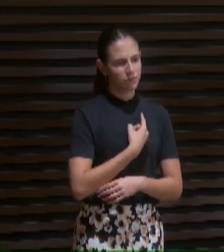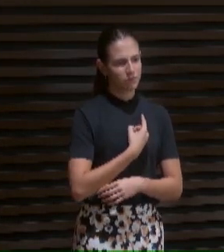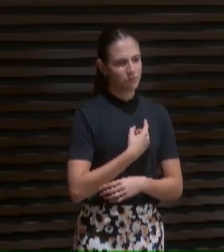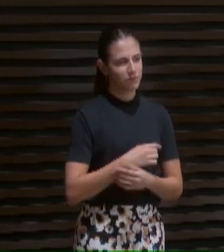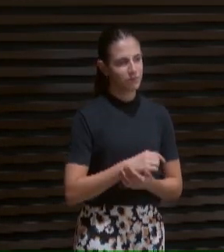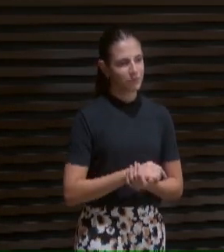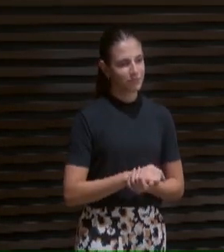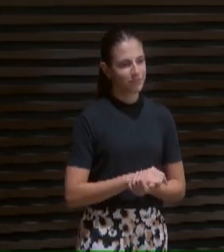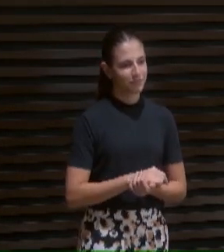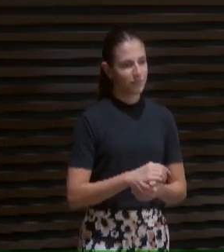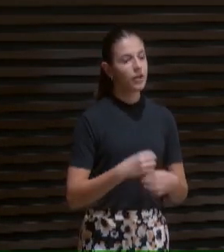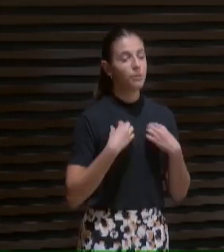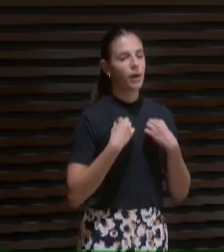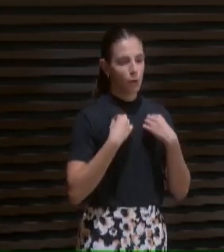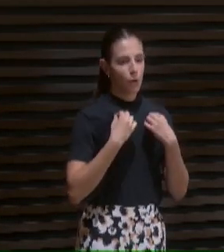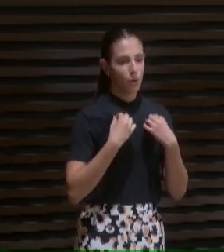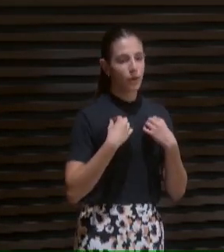porque nós